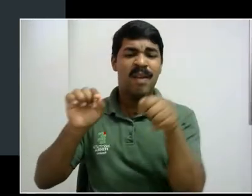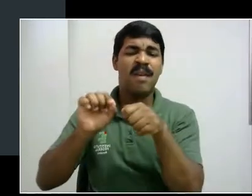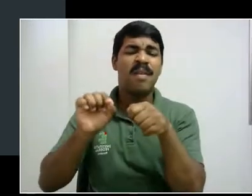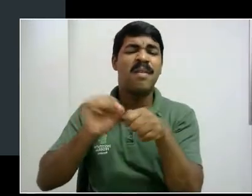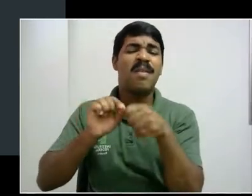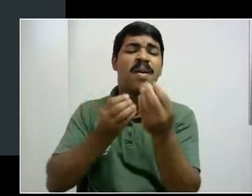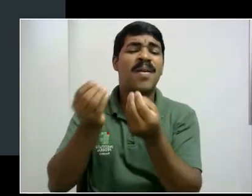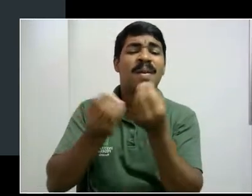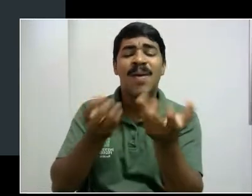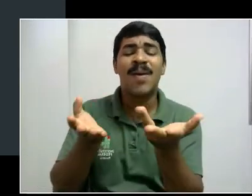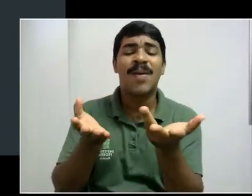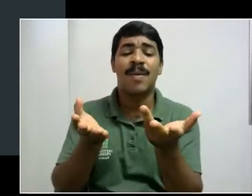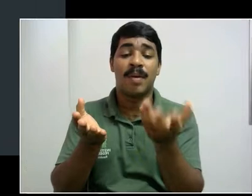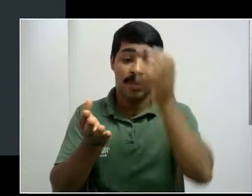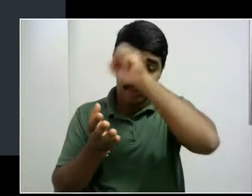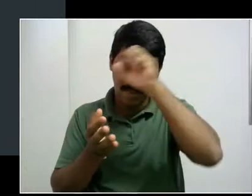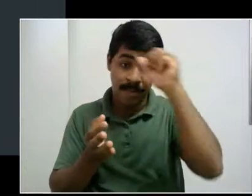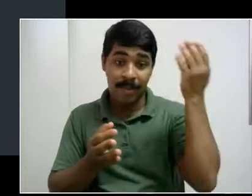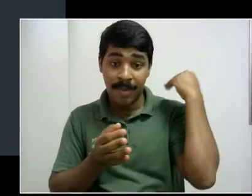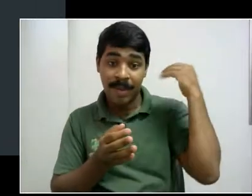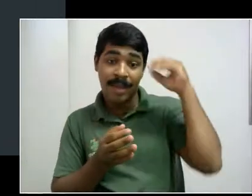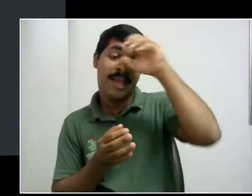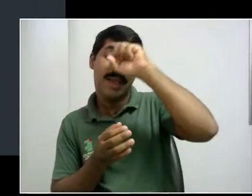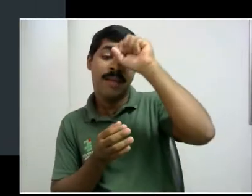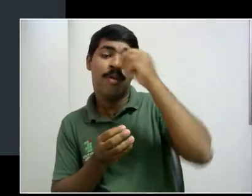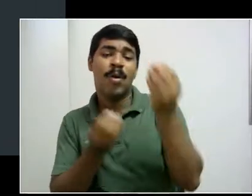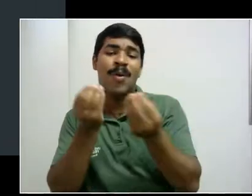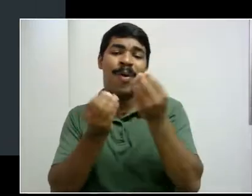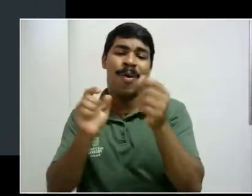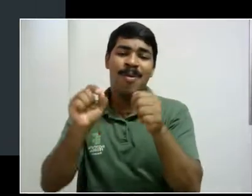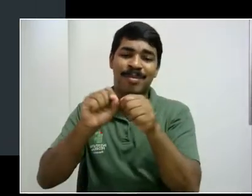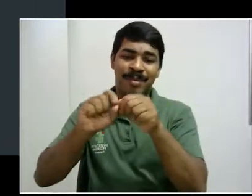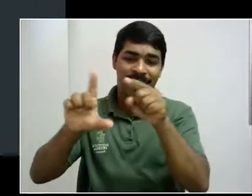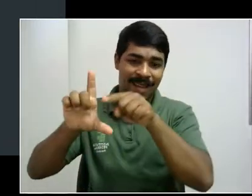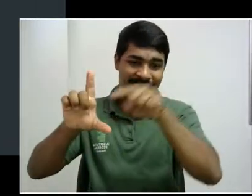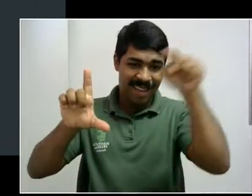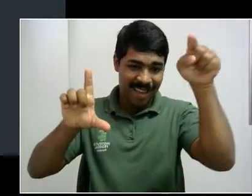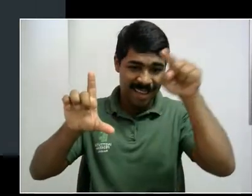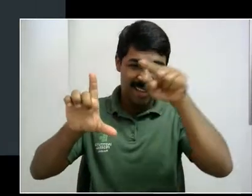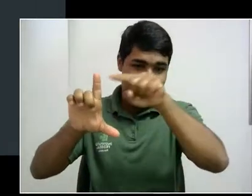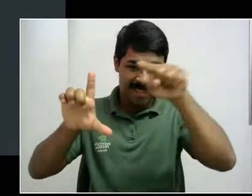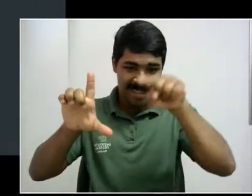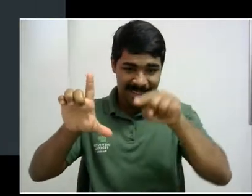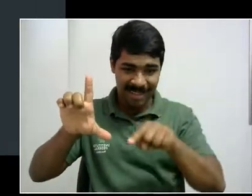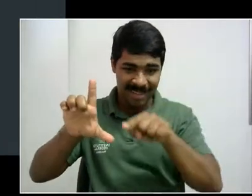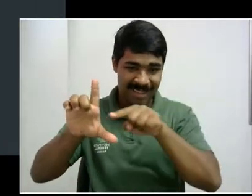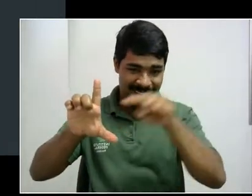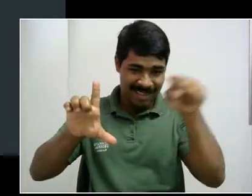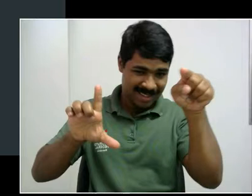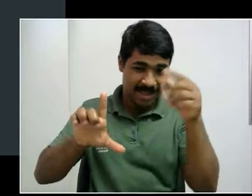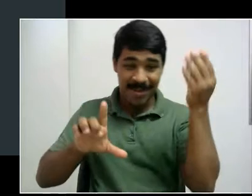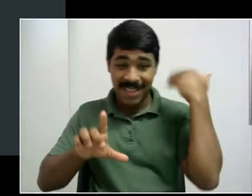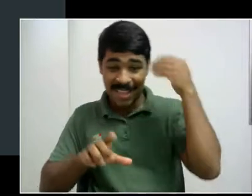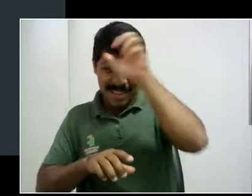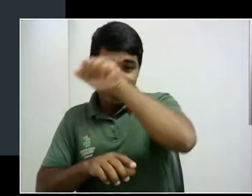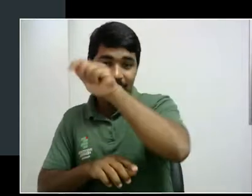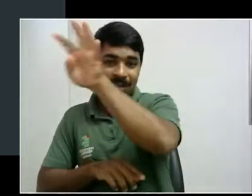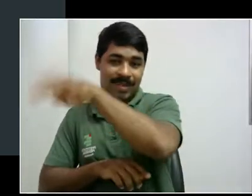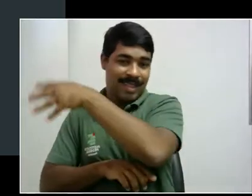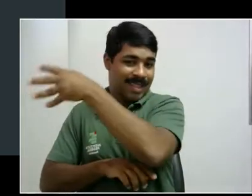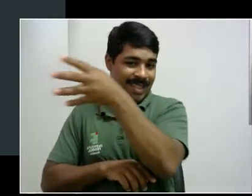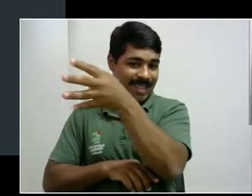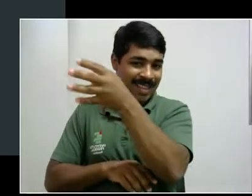alguns pontos importantes. Na aula passada nós vimos como fazer o gráfico usando aquele método simples da tabela, né, de completar valores. E